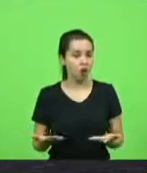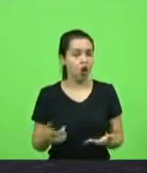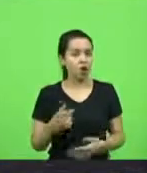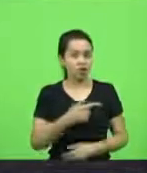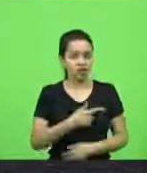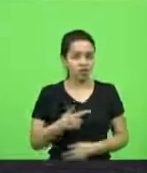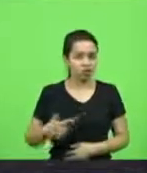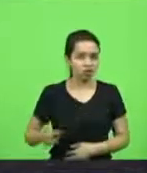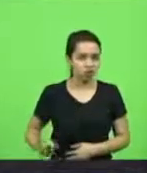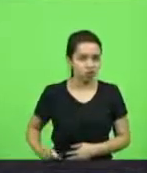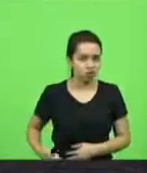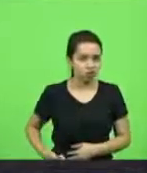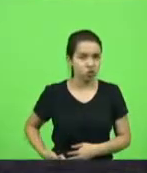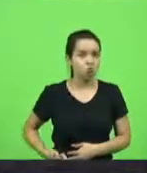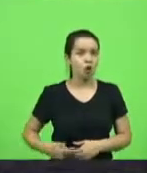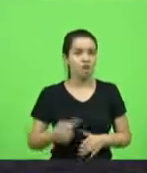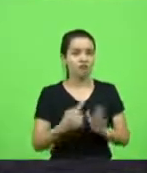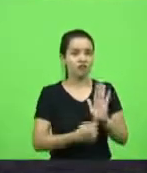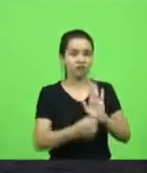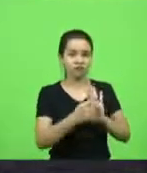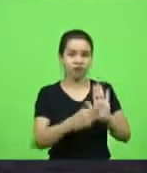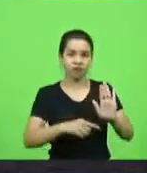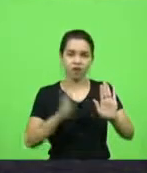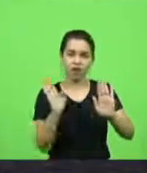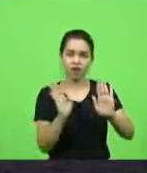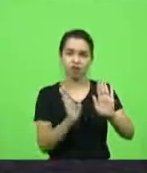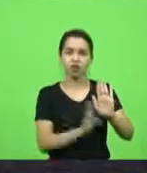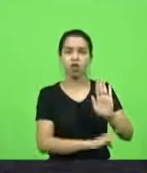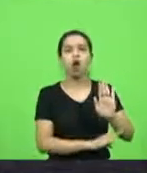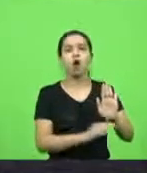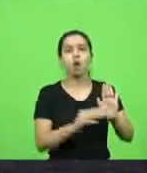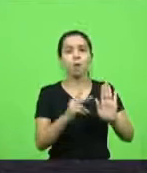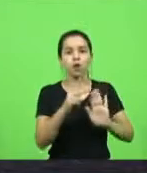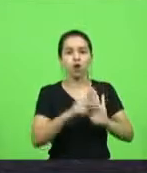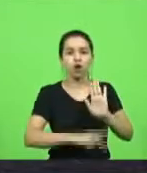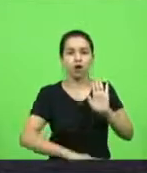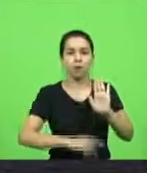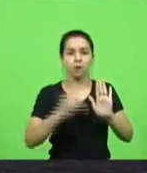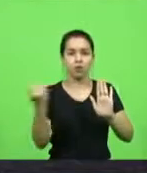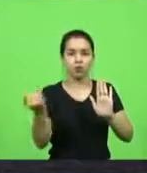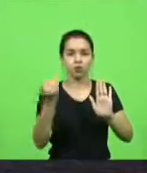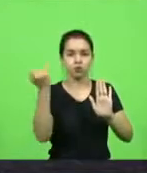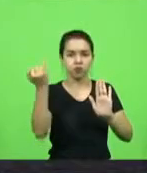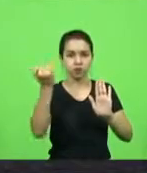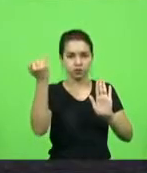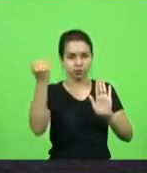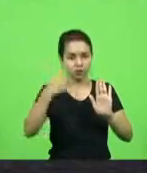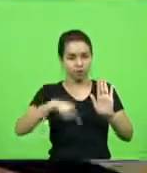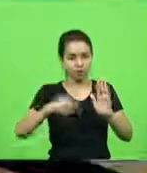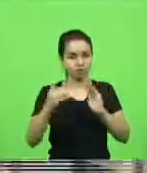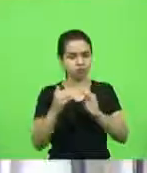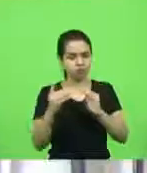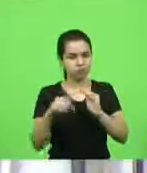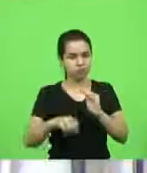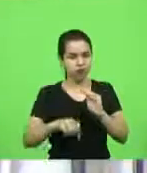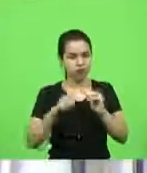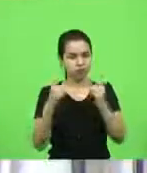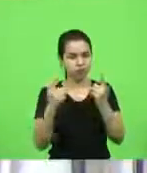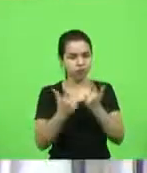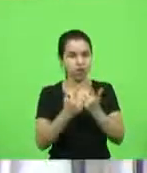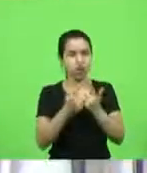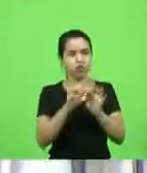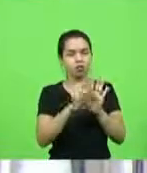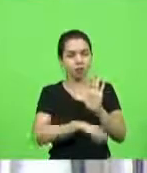importante e agora buscar esse entendimento com a casa para que possa derrubar o veto Muito obrigado